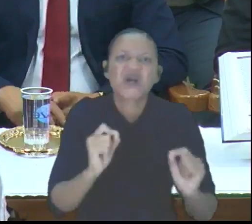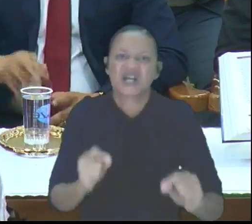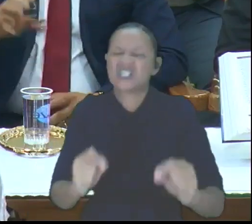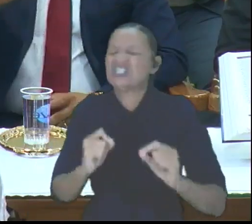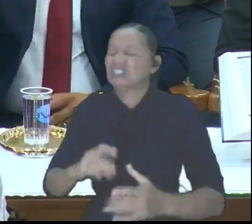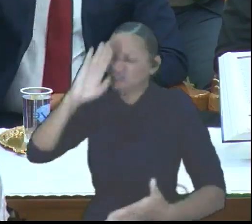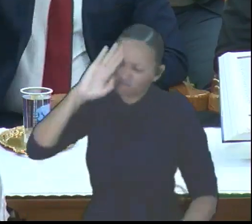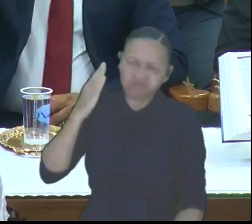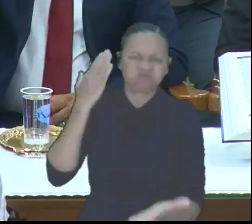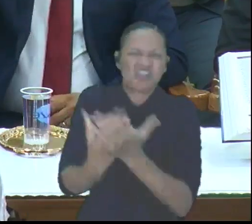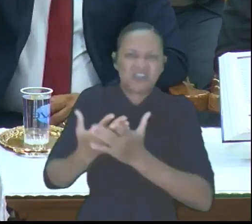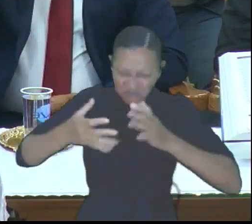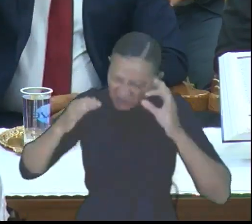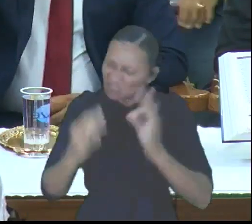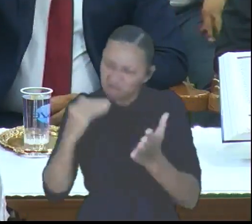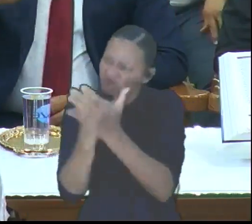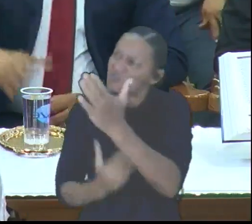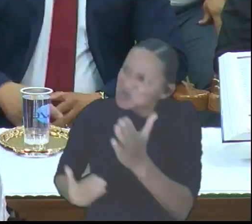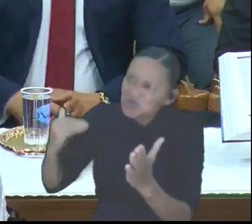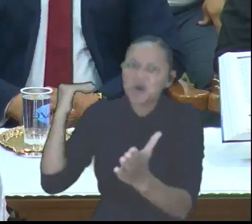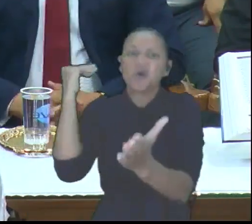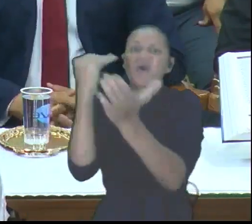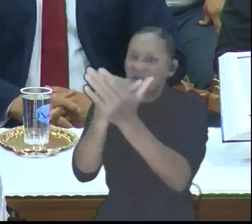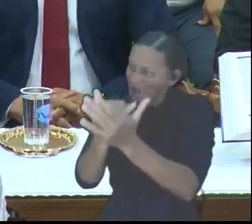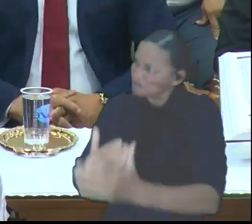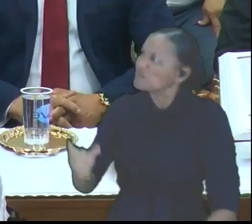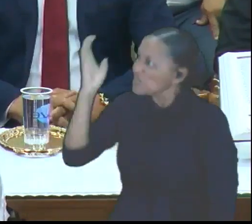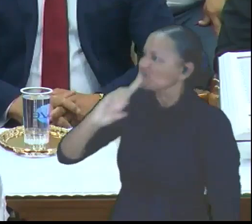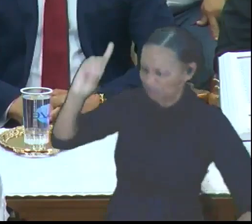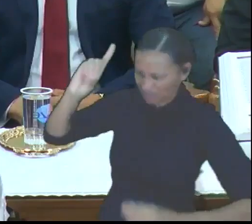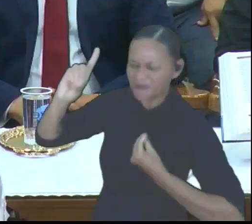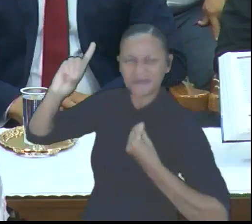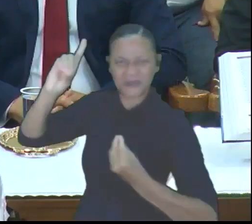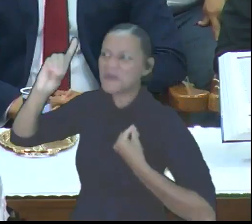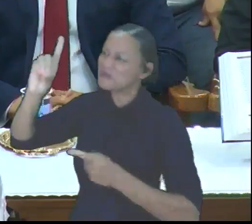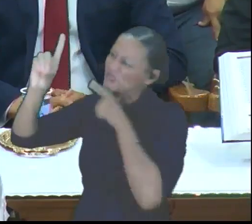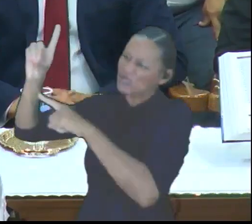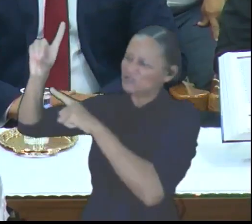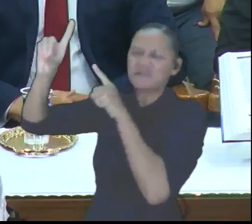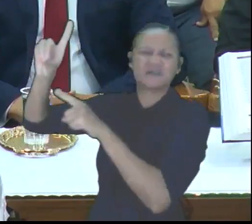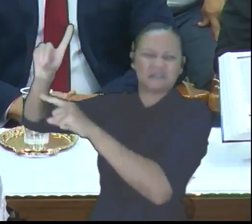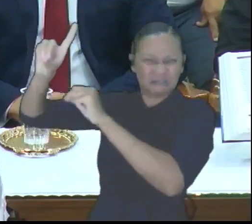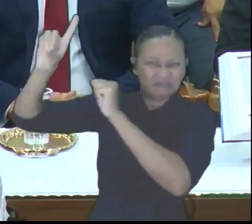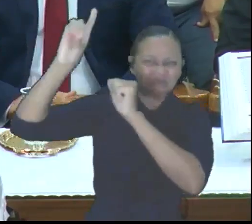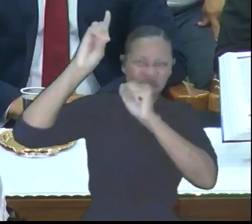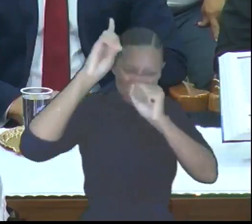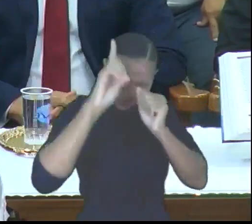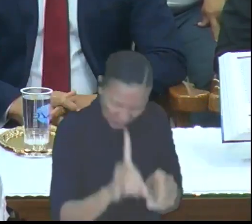na certeza soberana de que Ele vive e está presente em